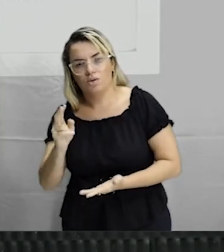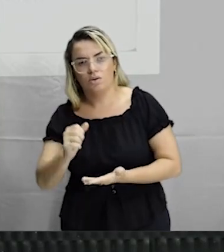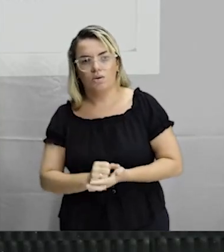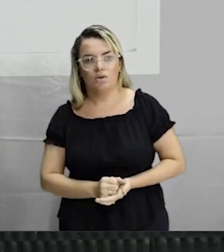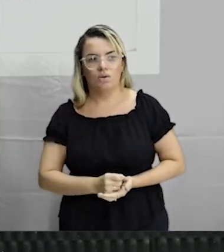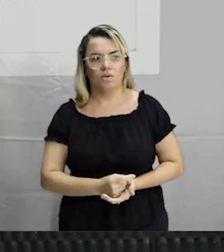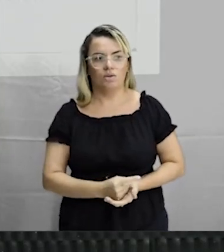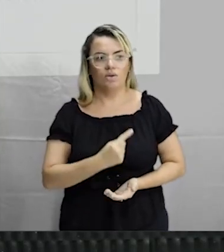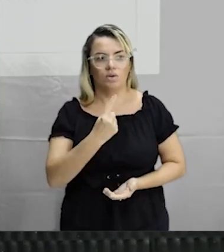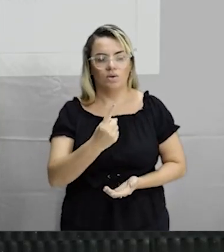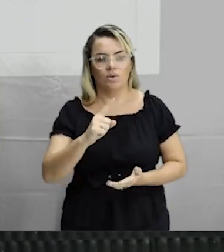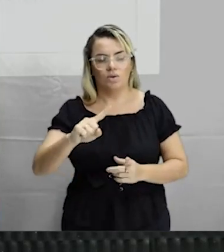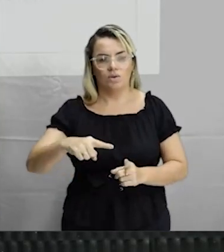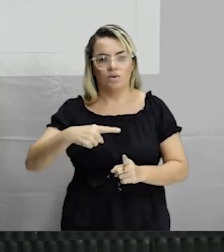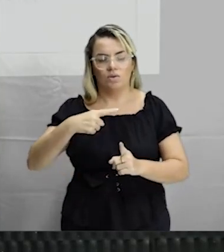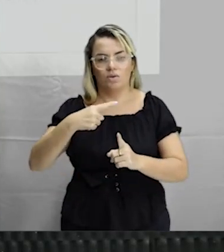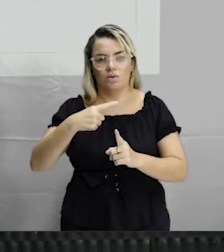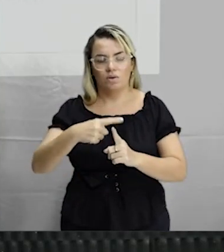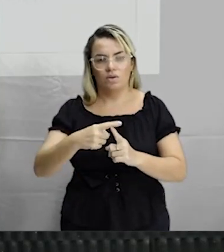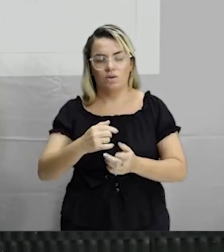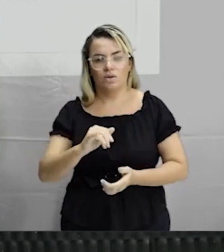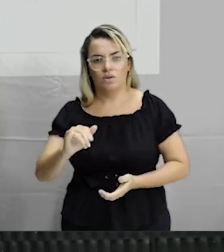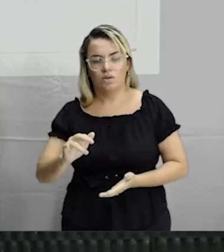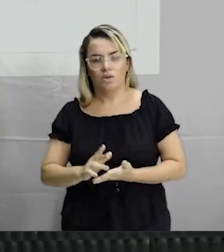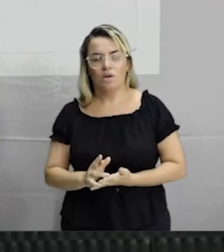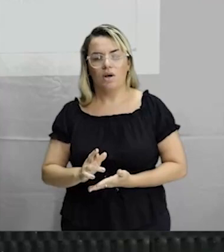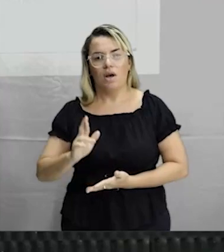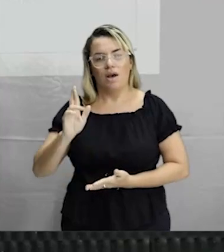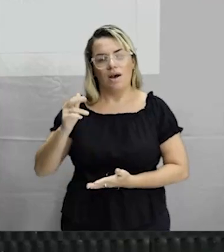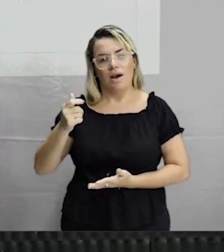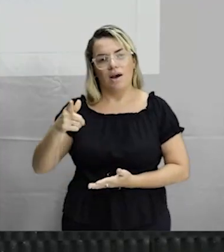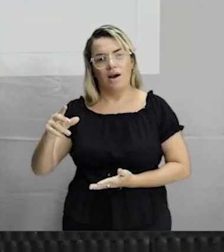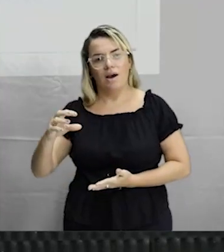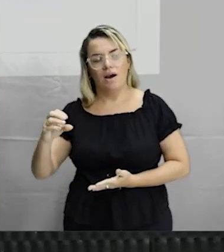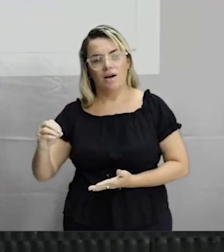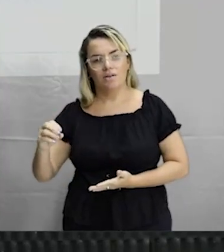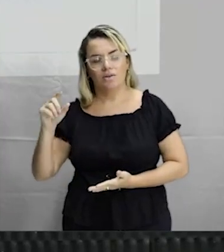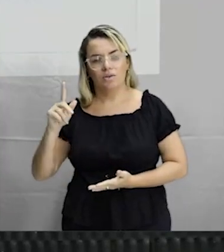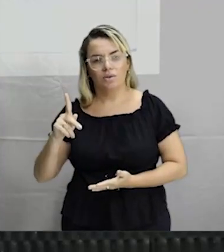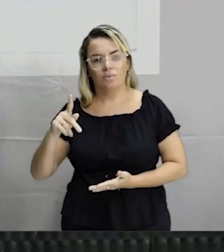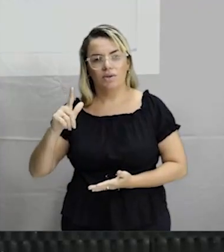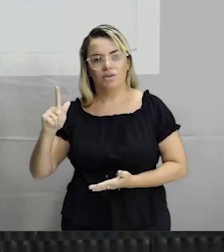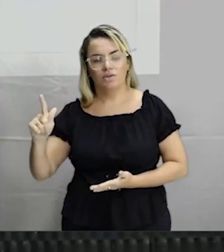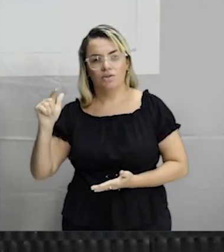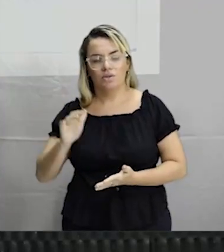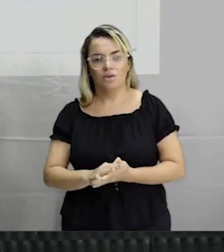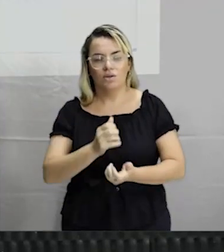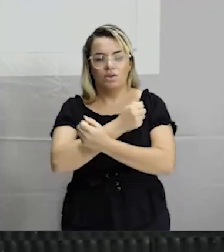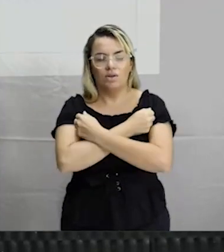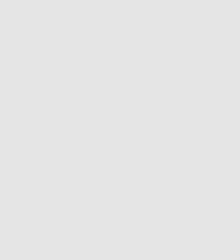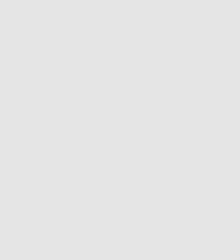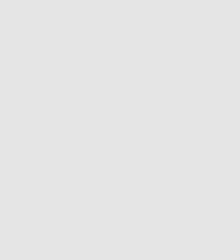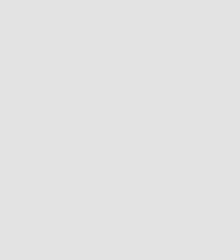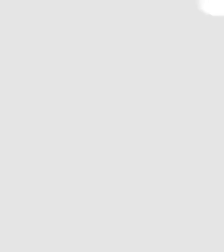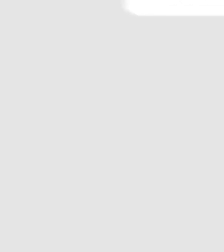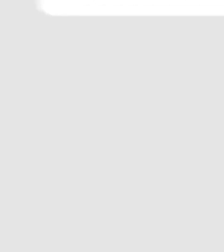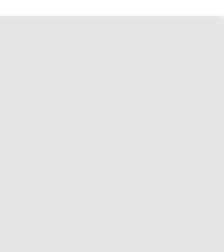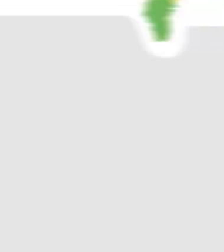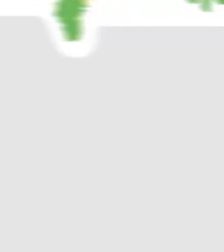i é a razão da PG. Valeu, turma? Então um abraço a todos, já sabe, hashtag fica em casa aprender.